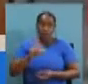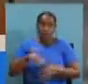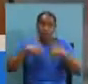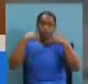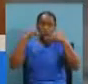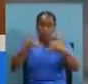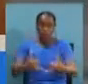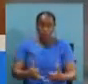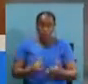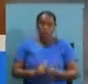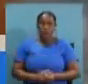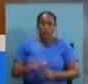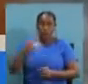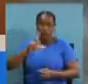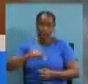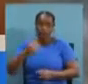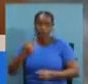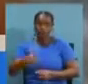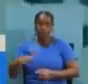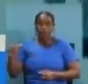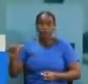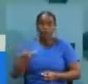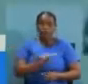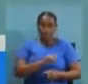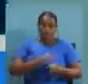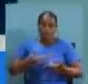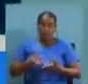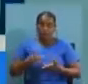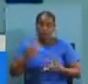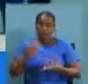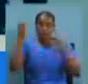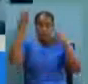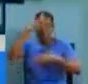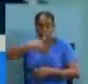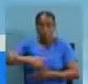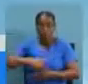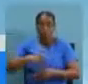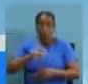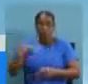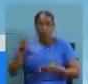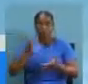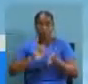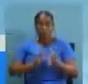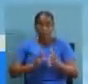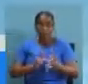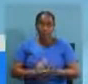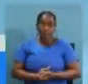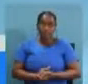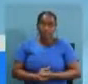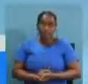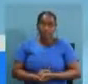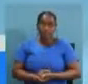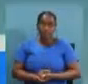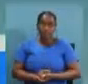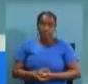não tem também voos que está a sair de parte de noite e que está a dar ligação a Brasil. A partir de São Vicente